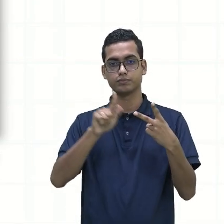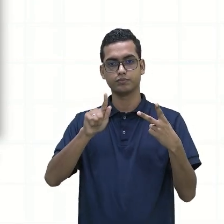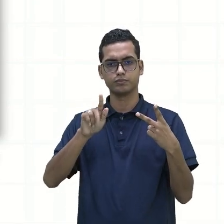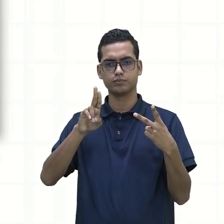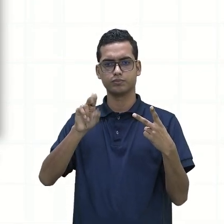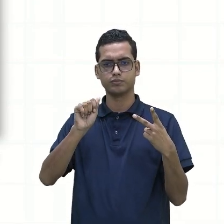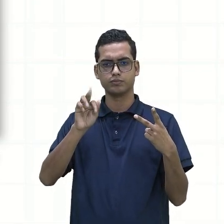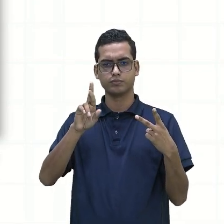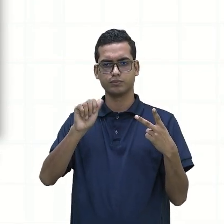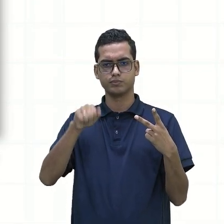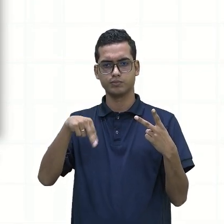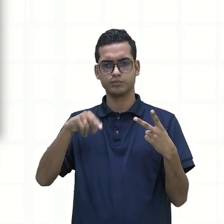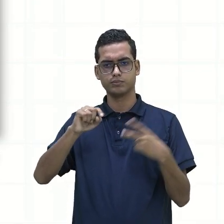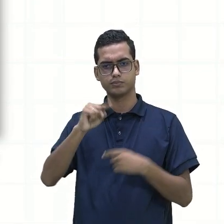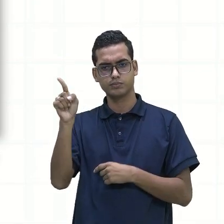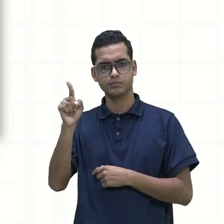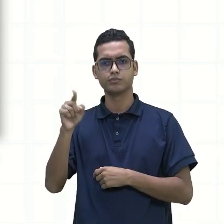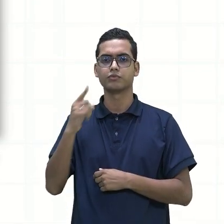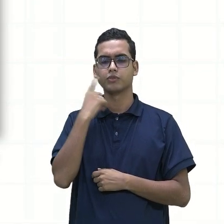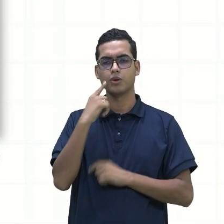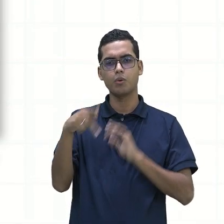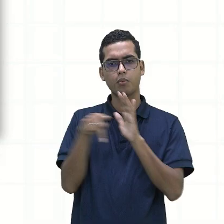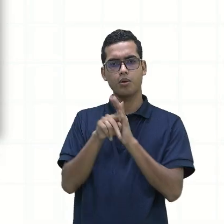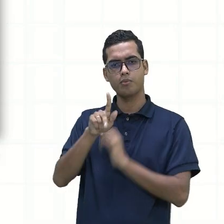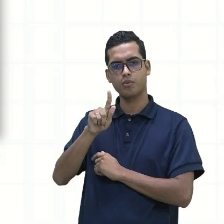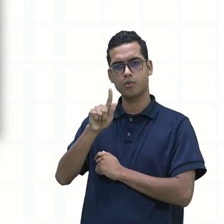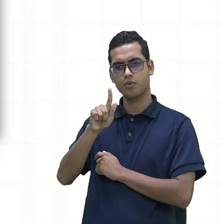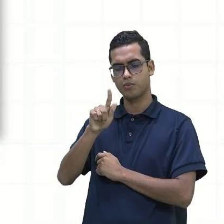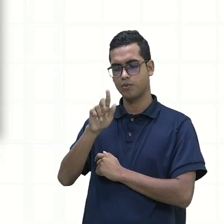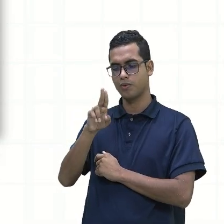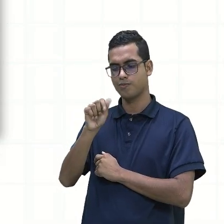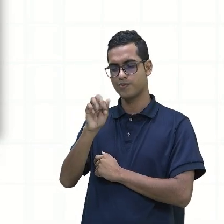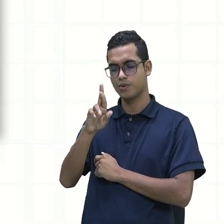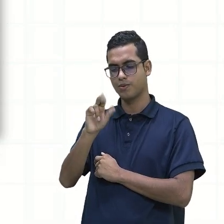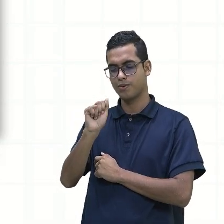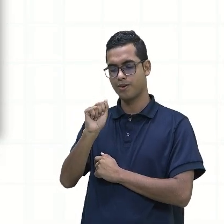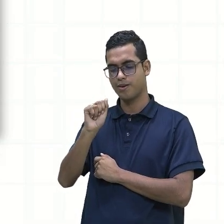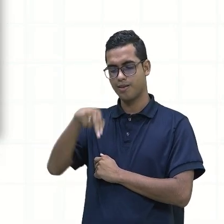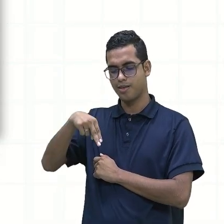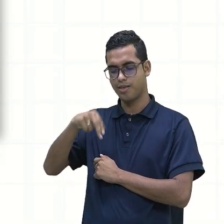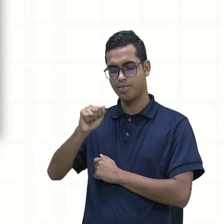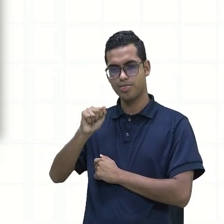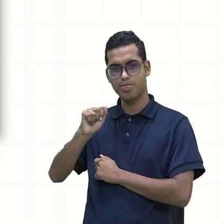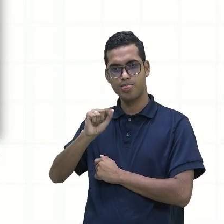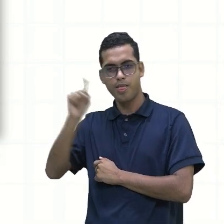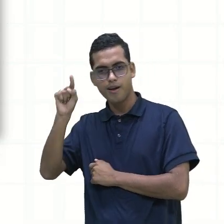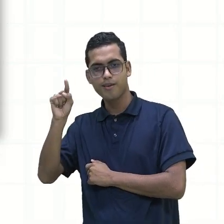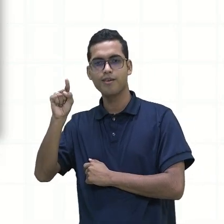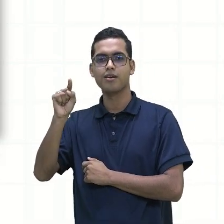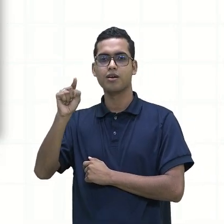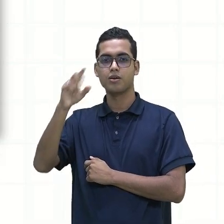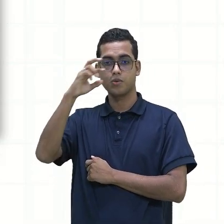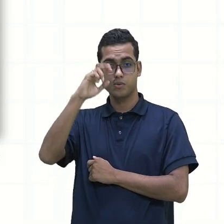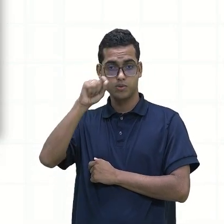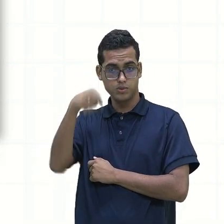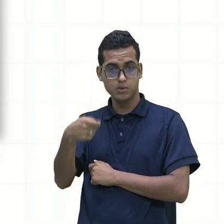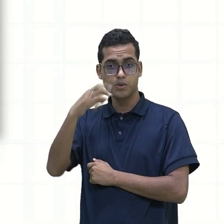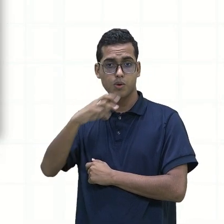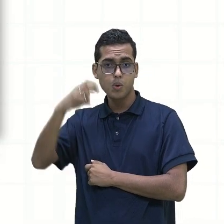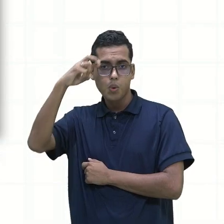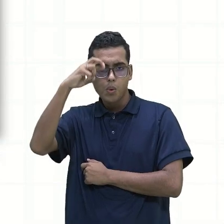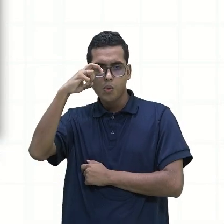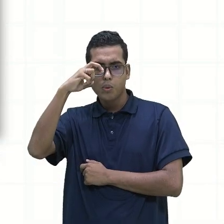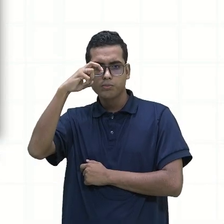Guaraná, ele é muito bom, né? Estudos mostram que ele é utilizado para memória, para concentração,